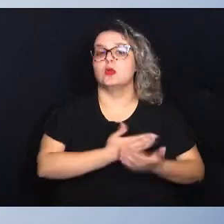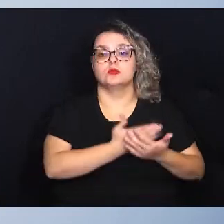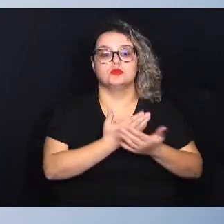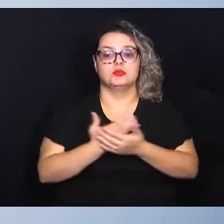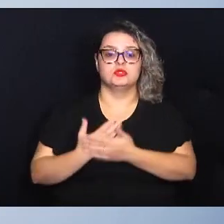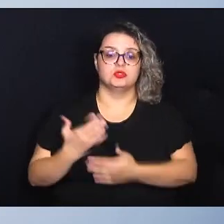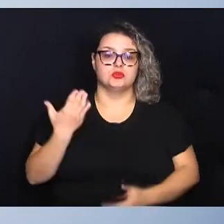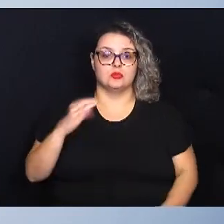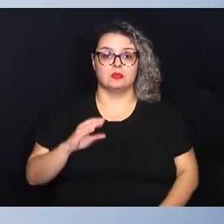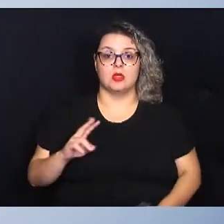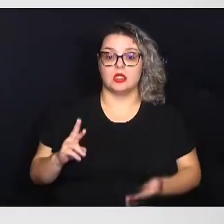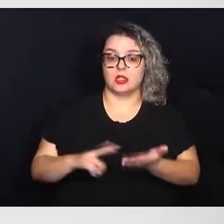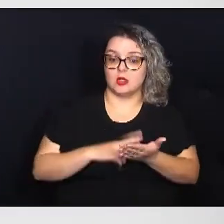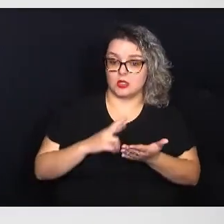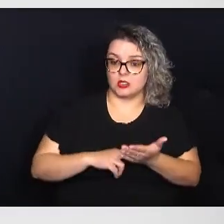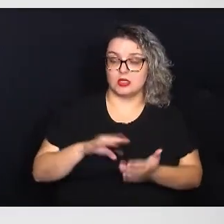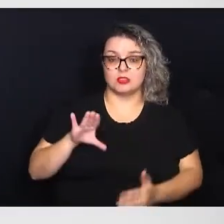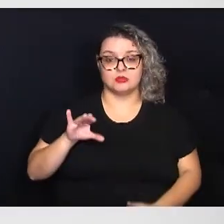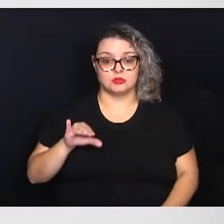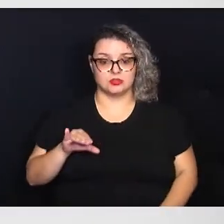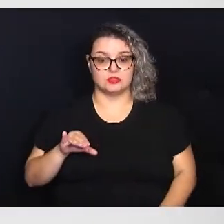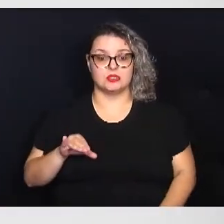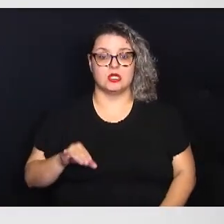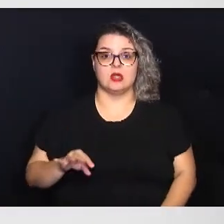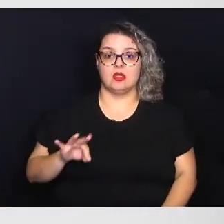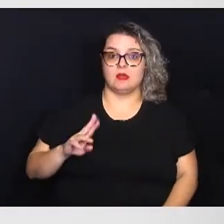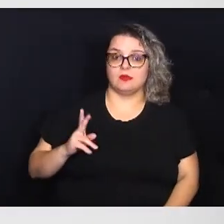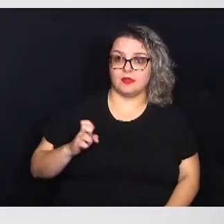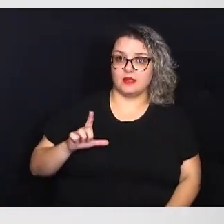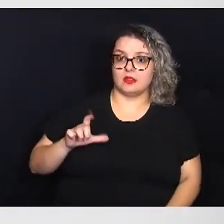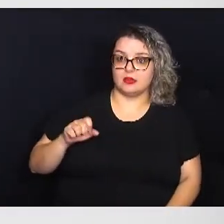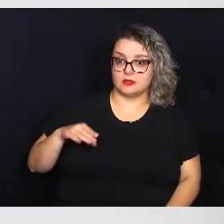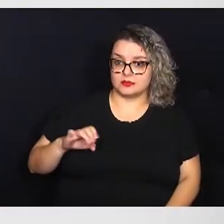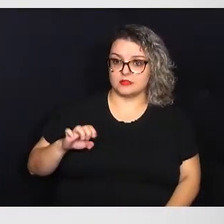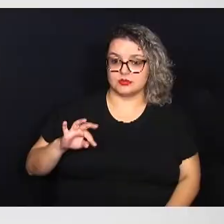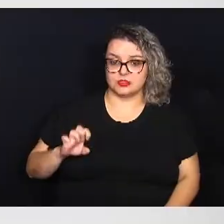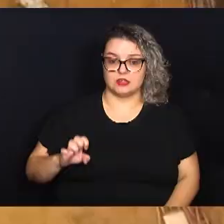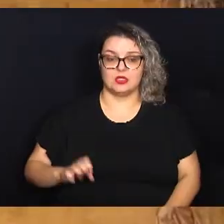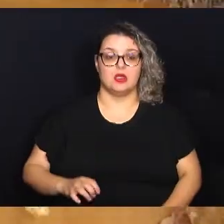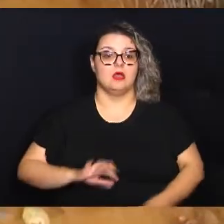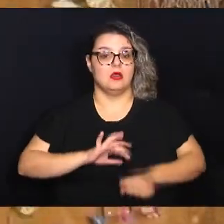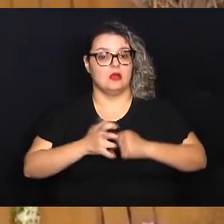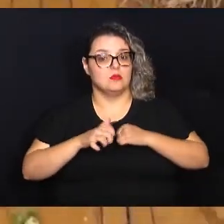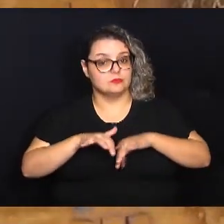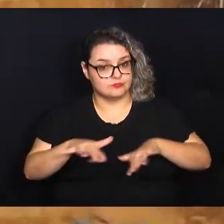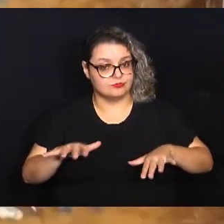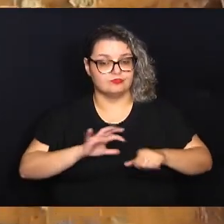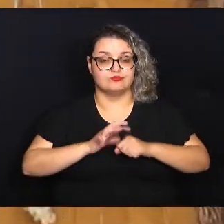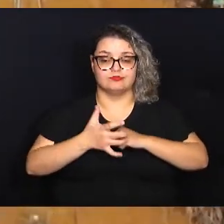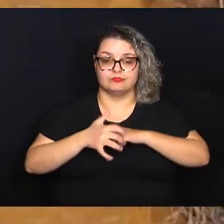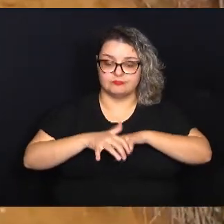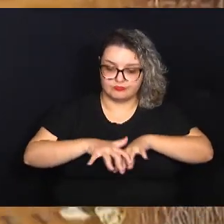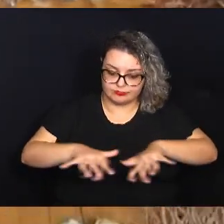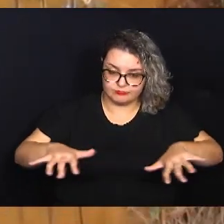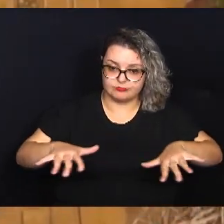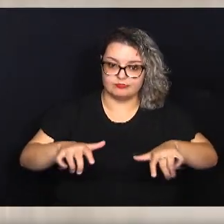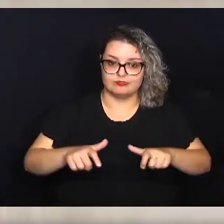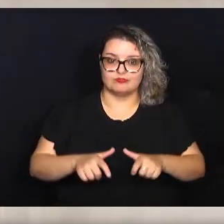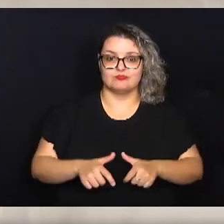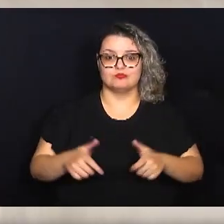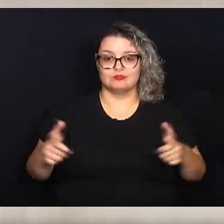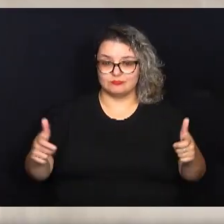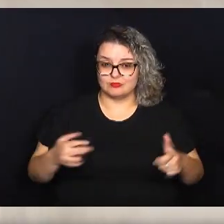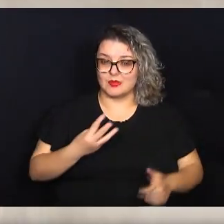Um estudo publicado pela revista científica The Lancet revelou que a pandemia da Covid-19 deixou